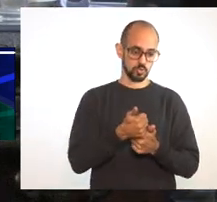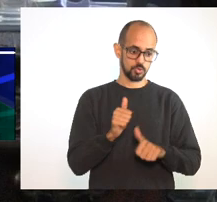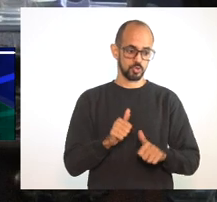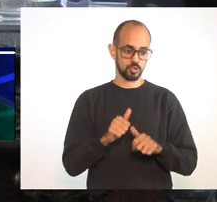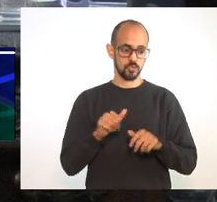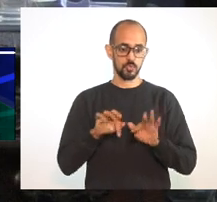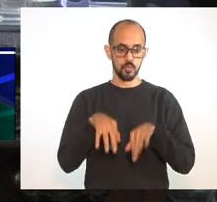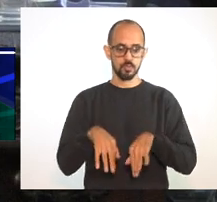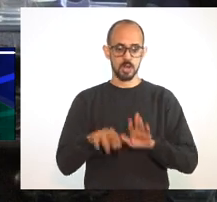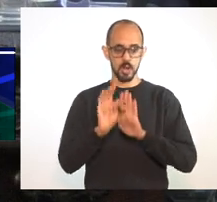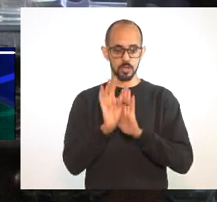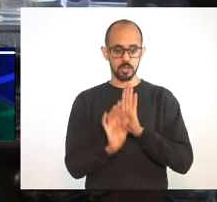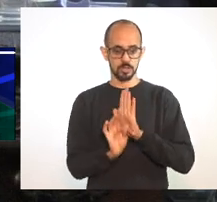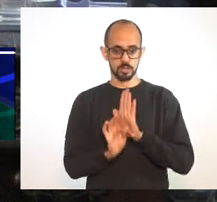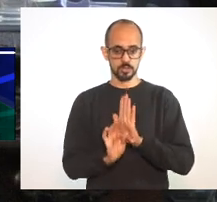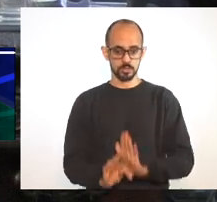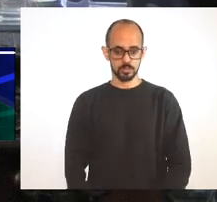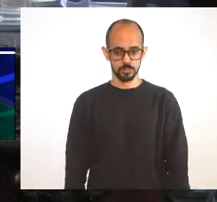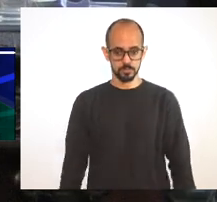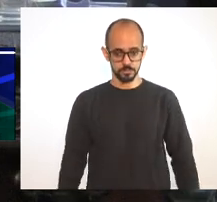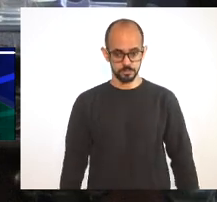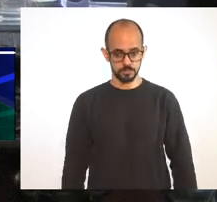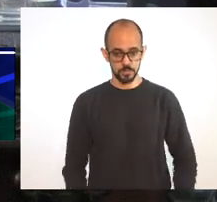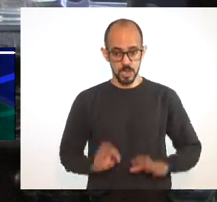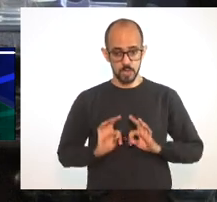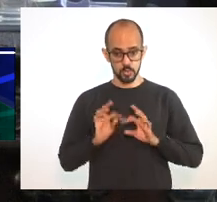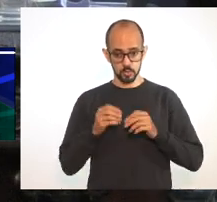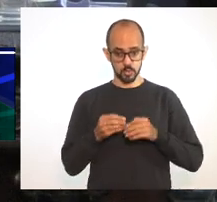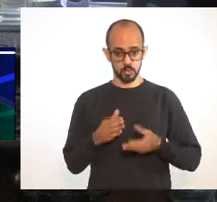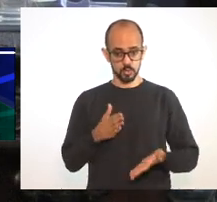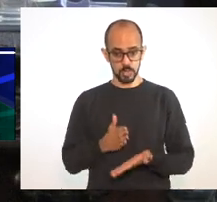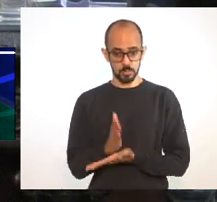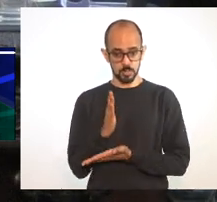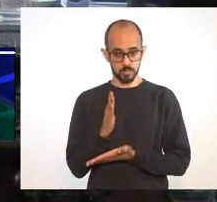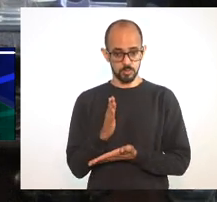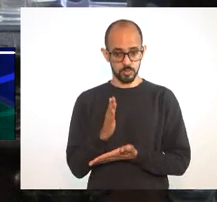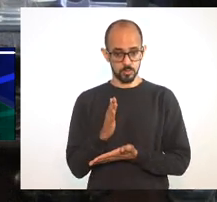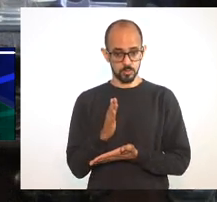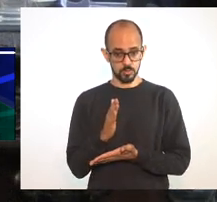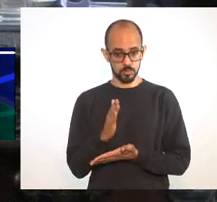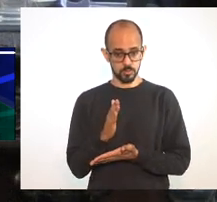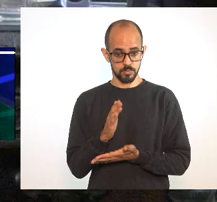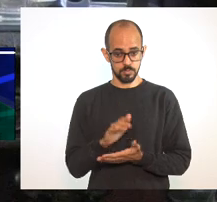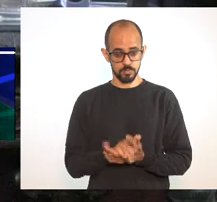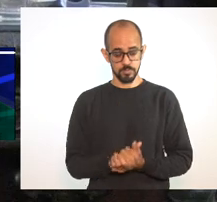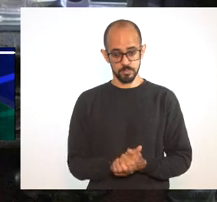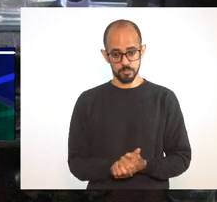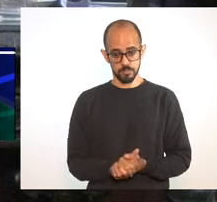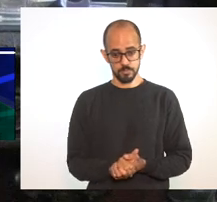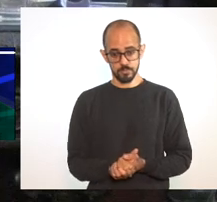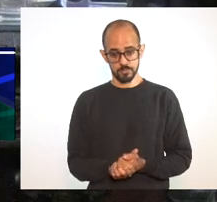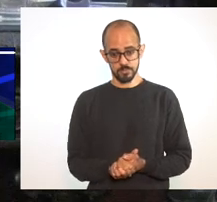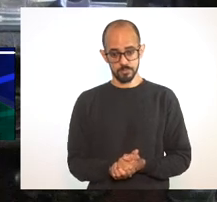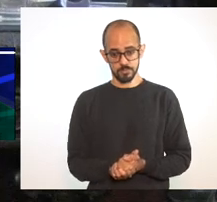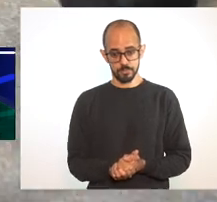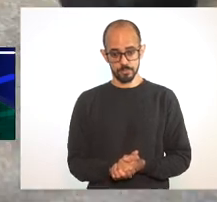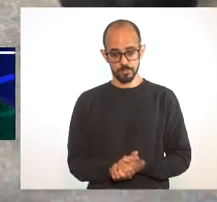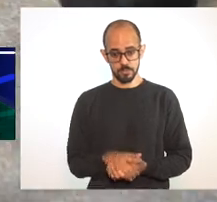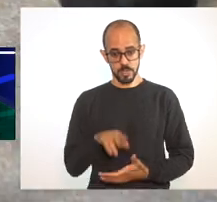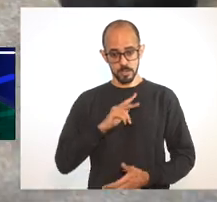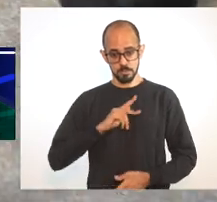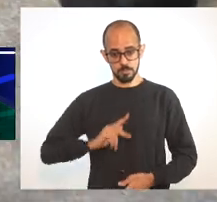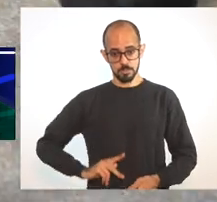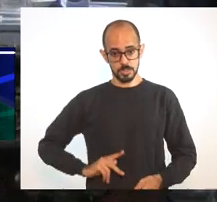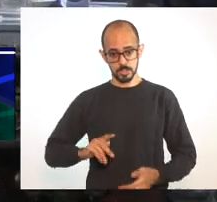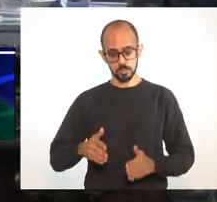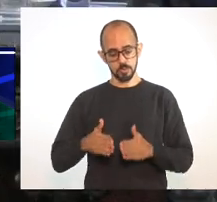de redação. Senhores que aprovam, aprovado, presidente, vá autógrafo. Presidente, declaração de